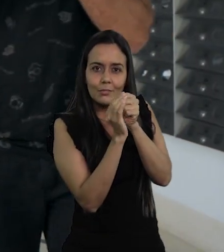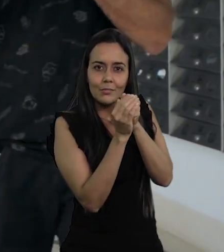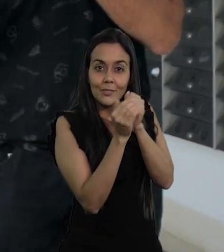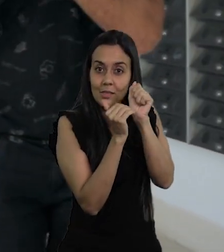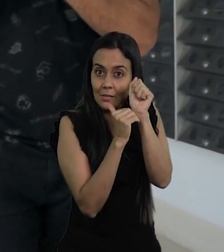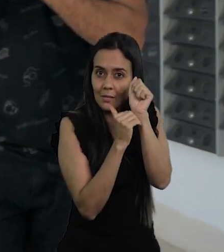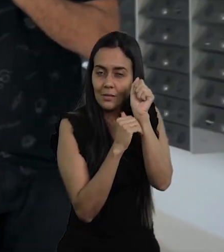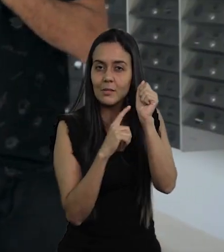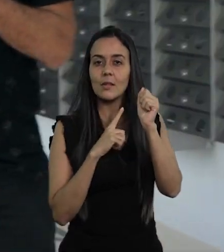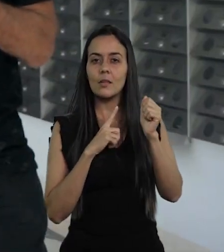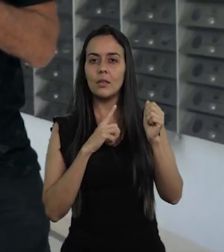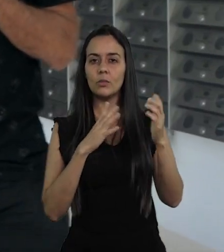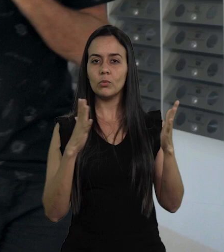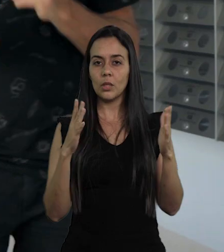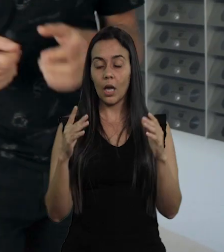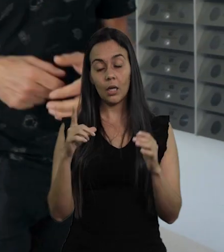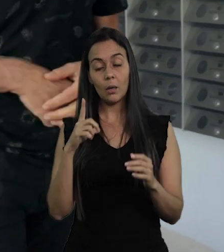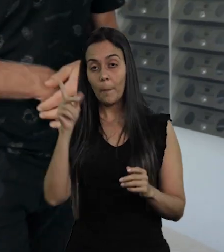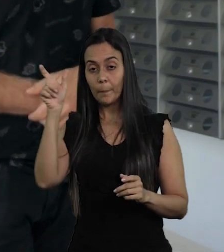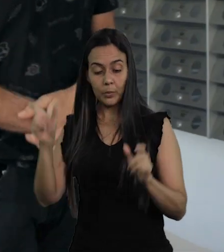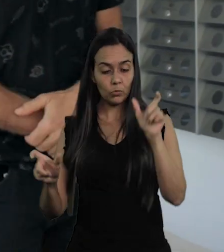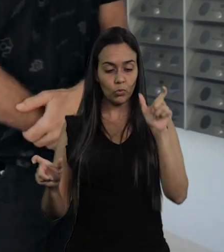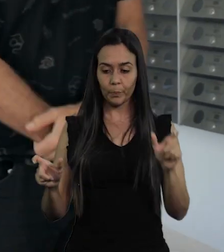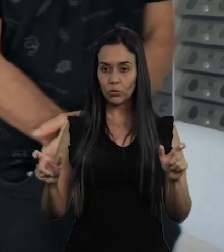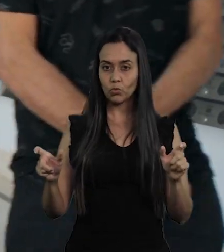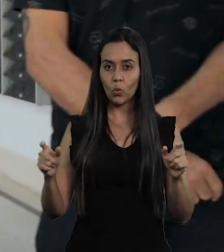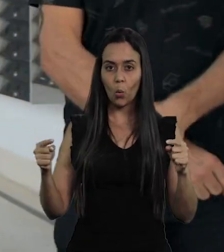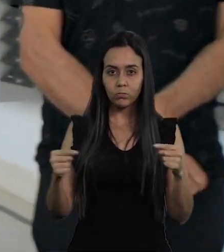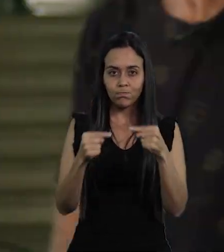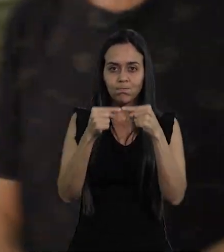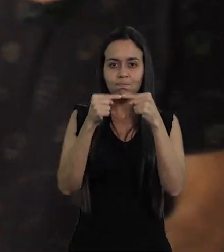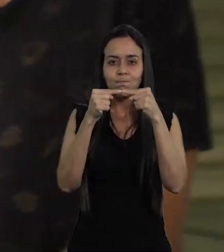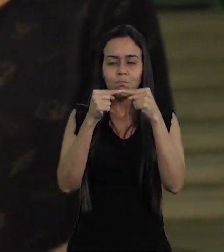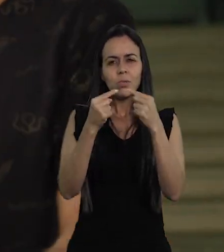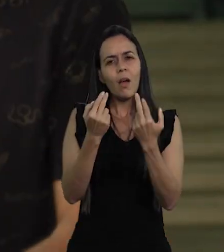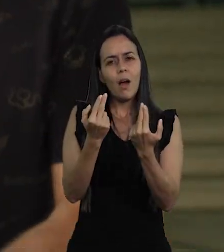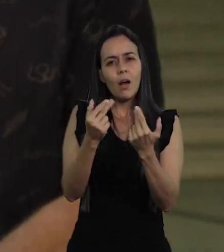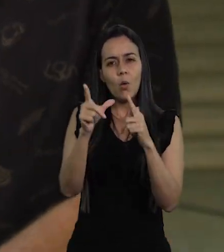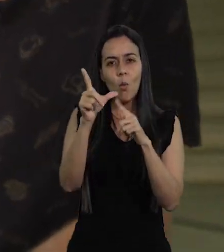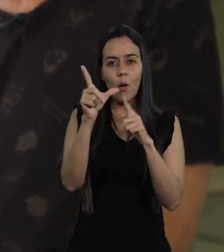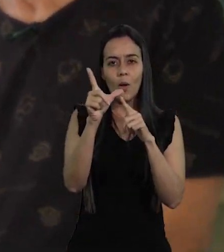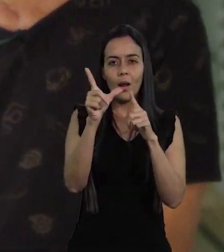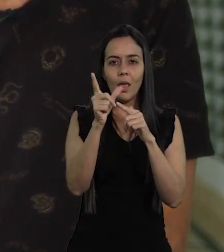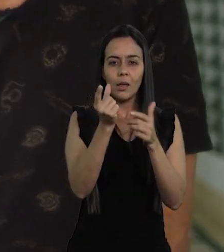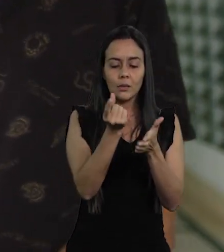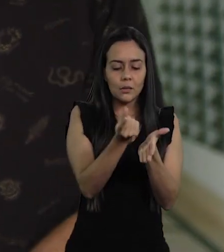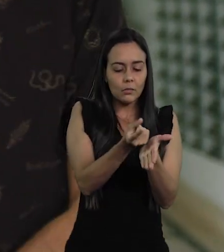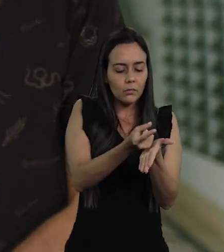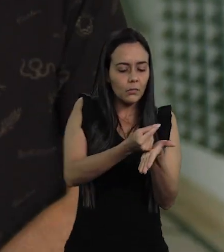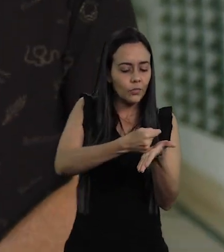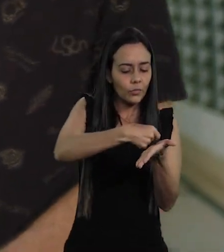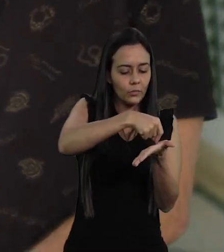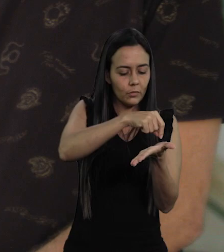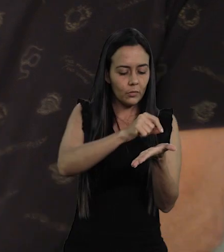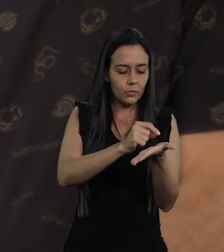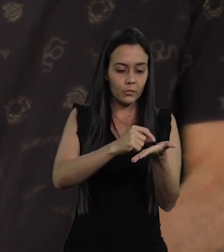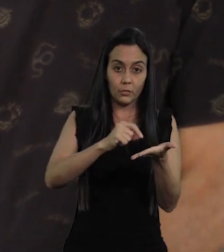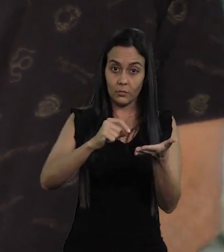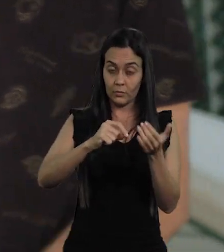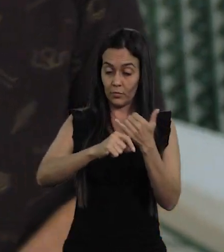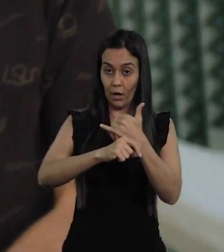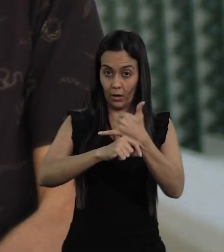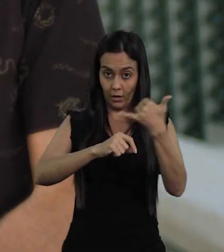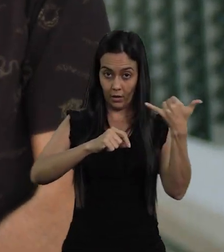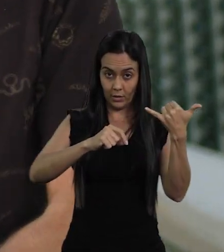pessoas que já têm uma conexão. De duas pessoas que têm uma... É como a nossa letra cursiva, sabe, Gal? A gente imprime, né, na letra